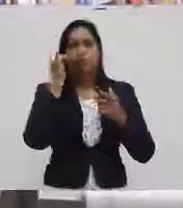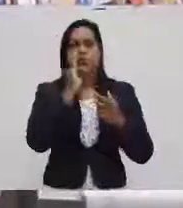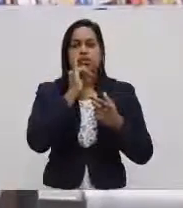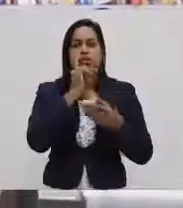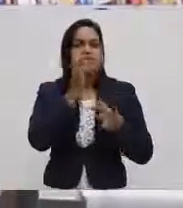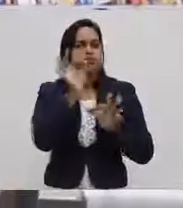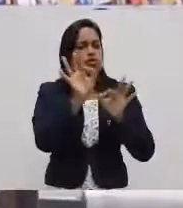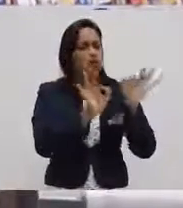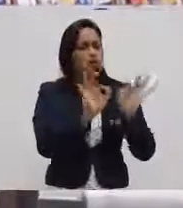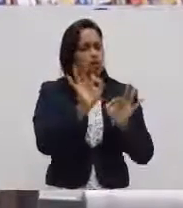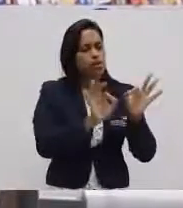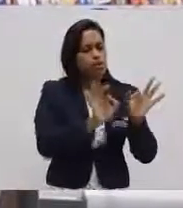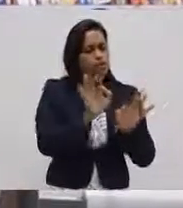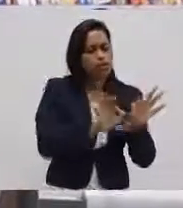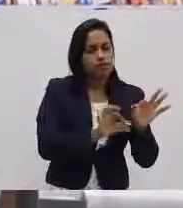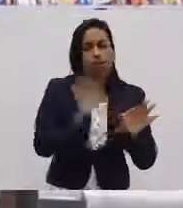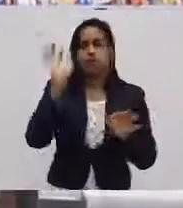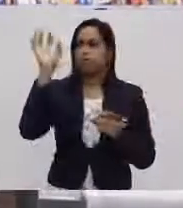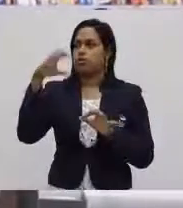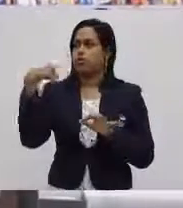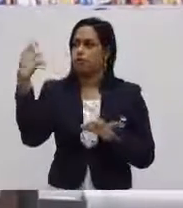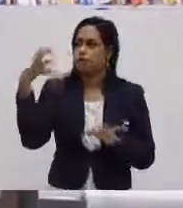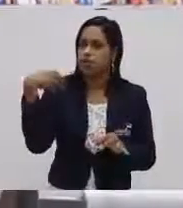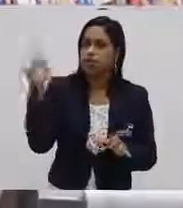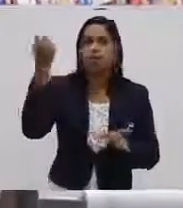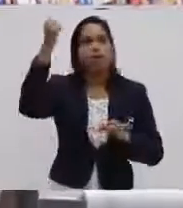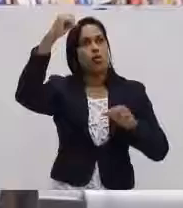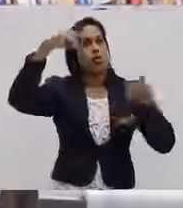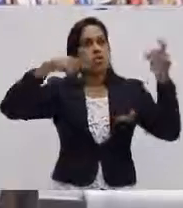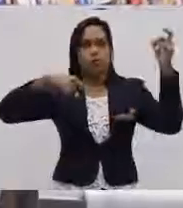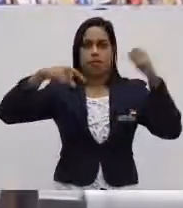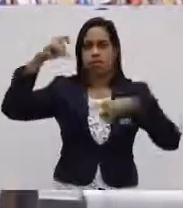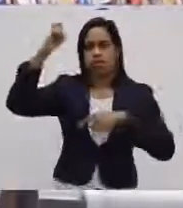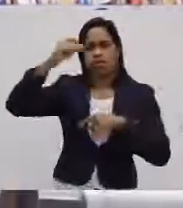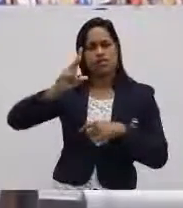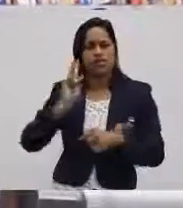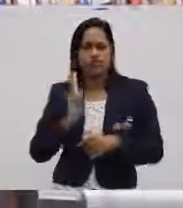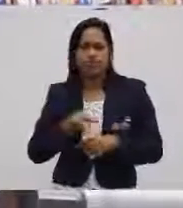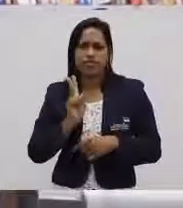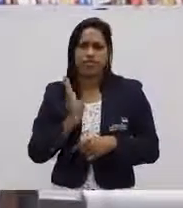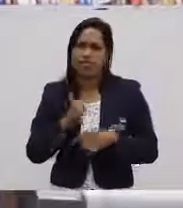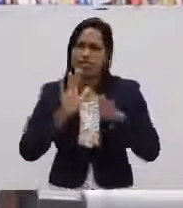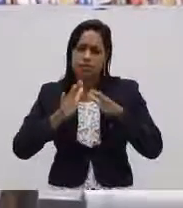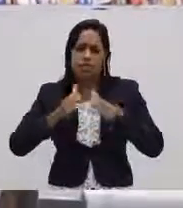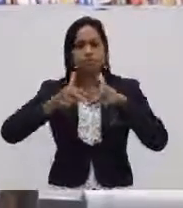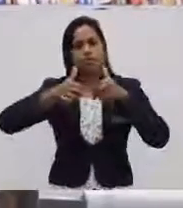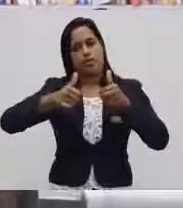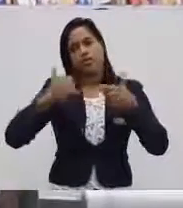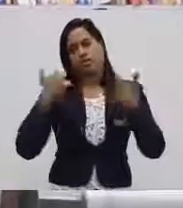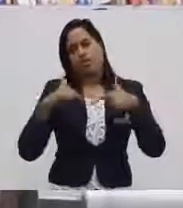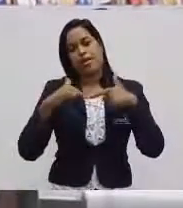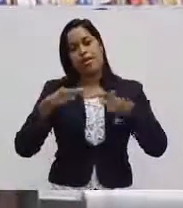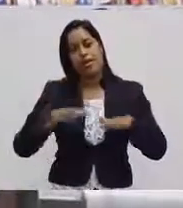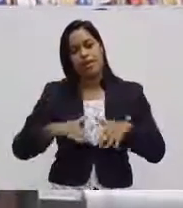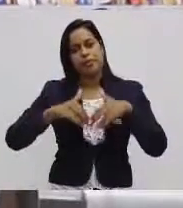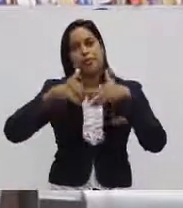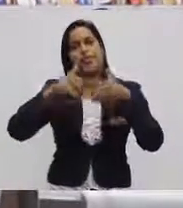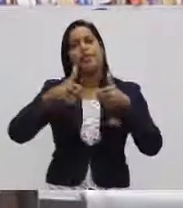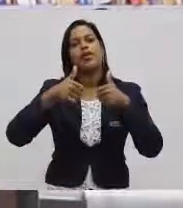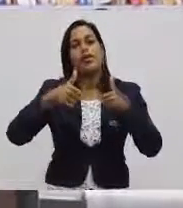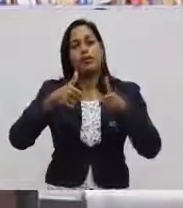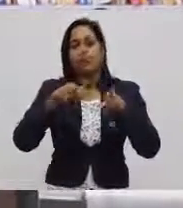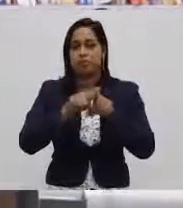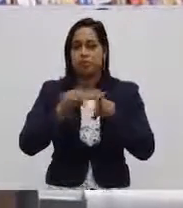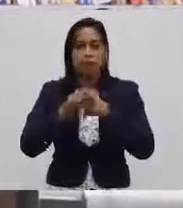bem organizado, com boa ventilação, com boa iluminação, sentem-se melhor e trabalham melhor. Entre outros